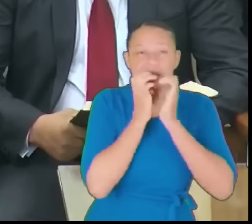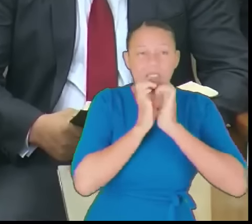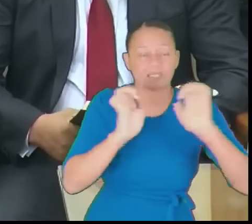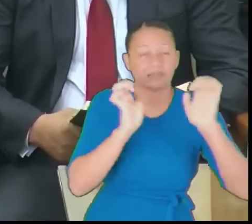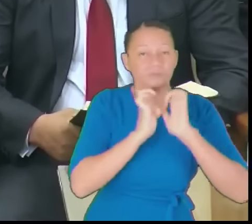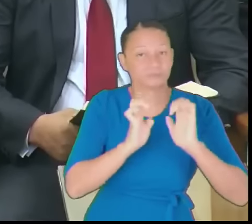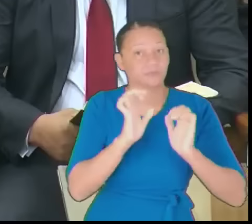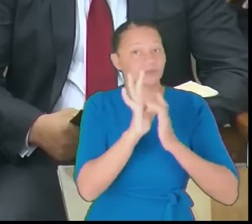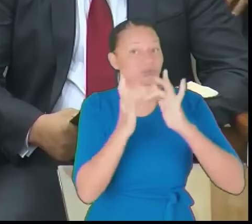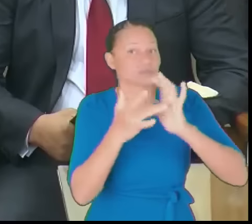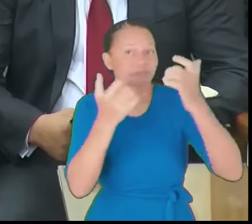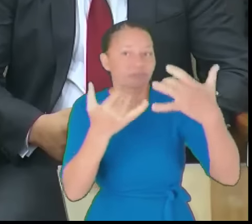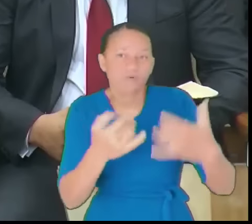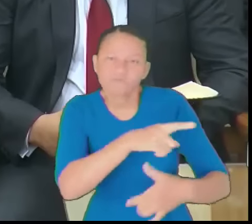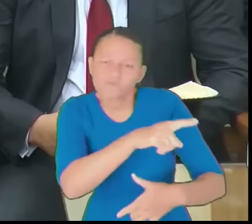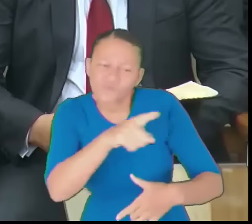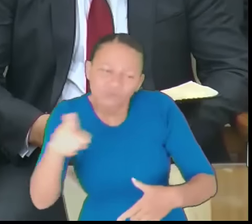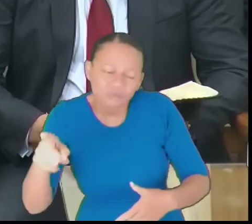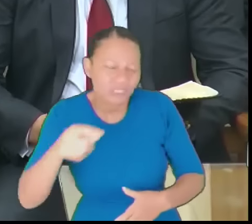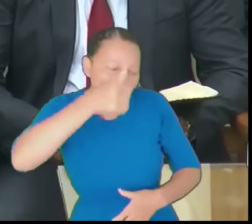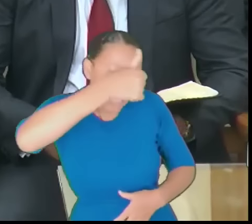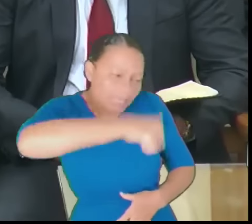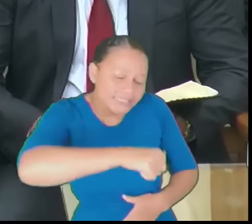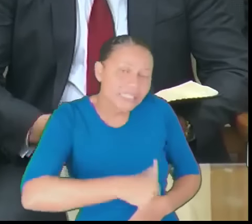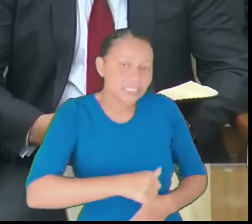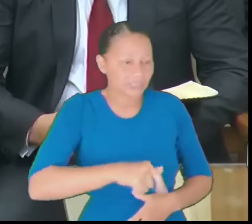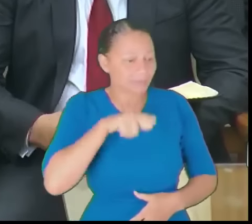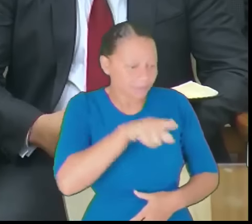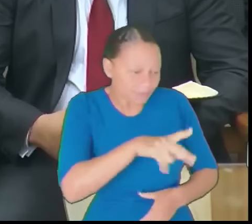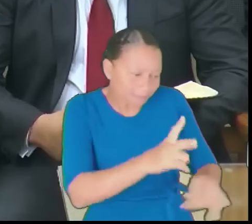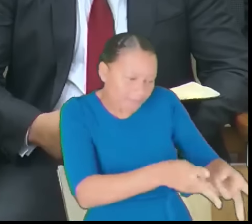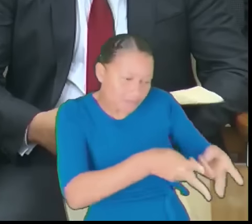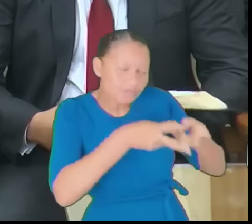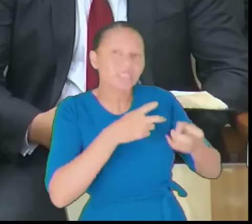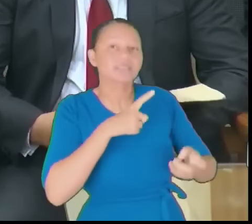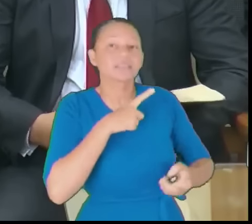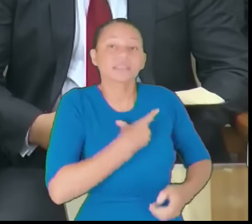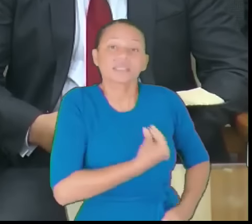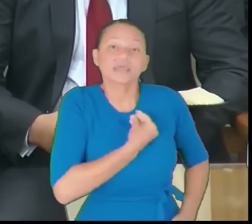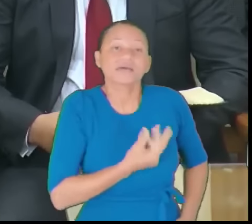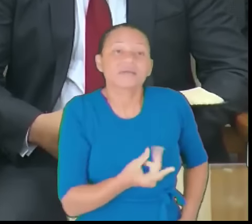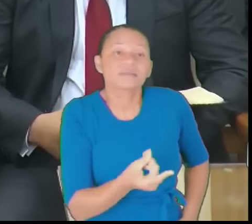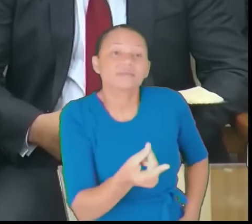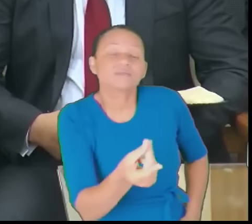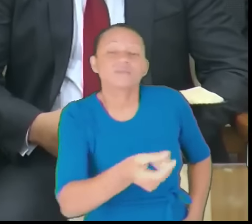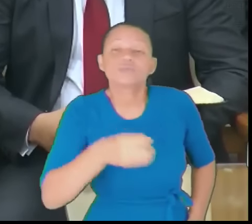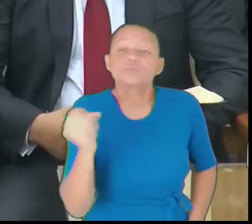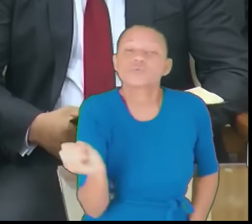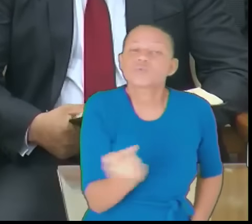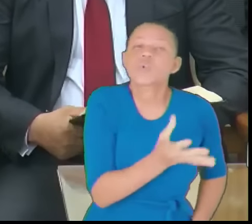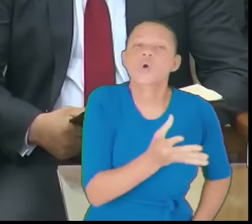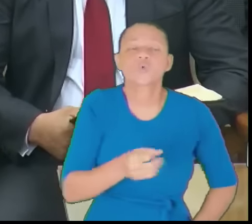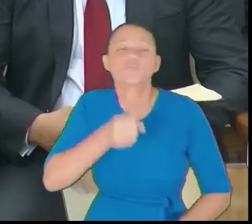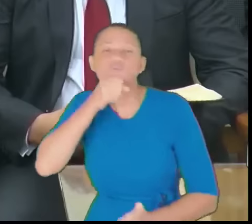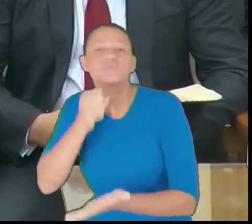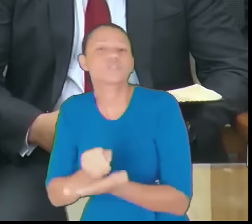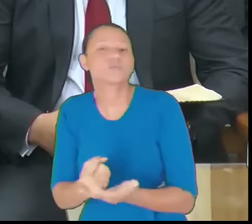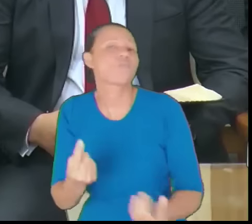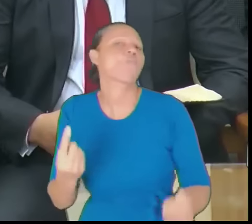as Escrituras, porque vós julgais ter nelas a vida eterna, ele estava falando de qual testamento? Do Novo ou do Antigo